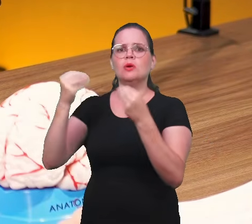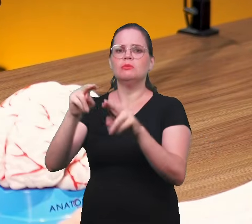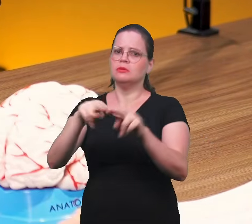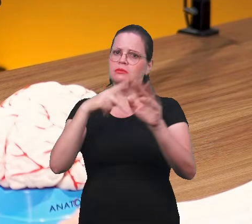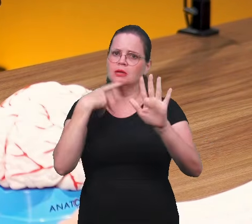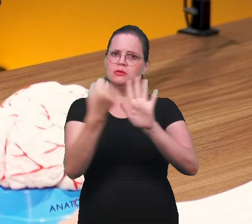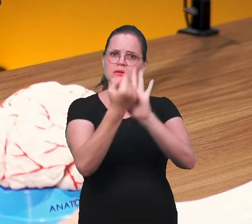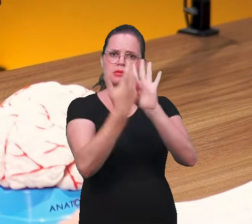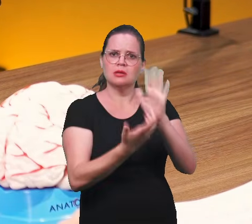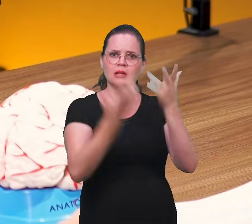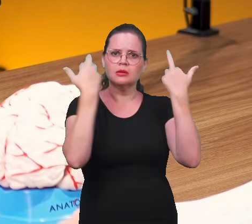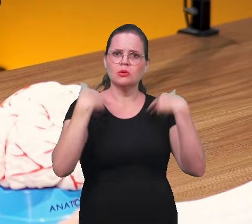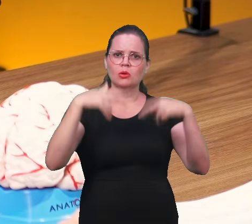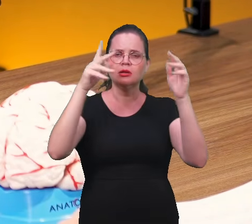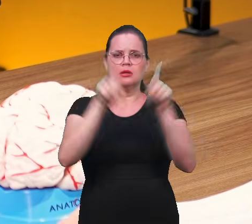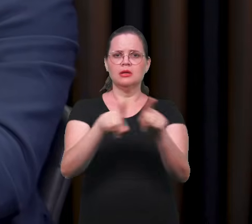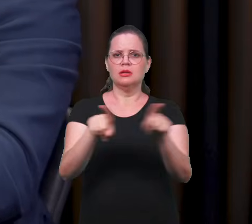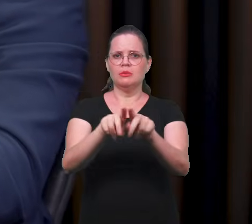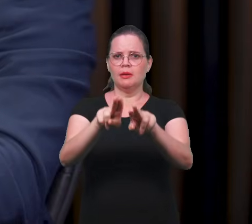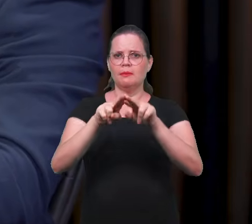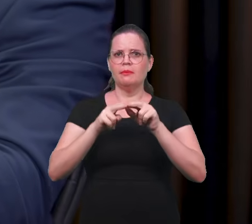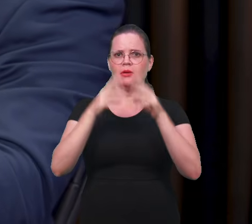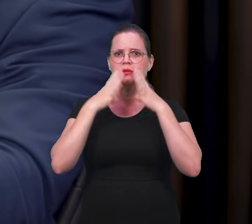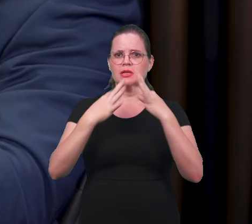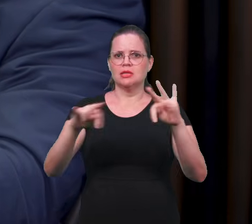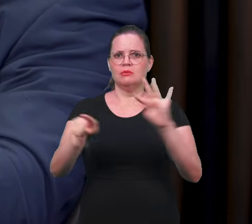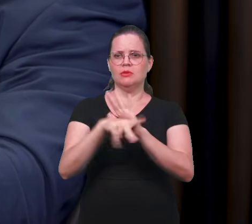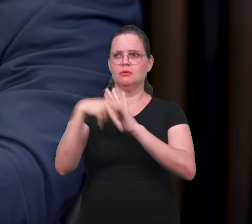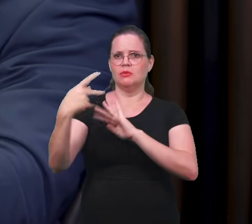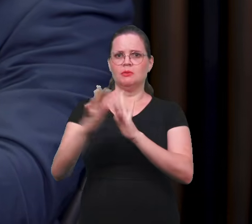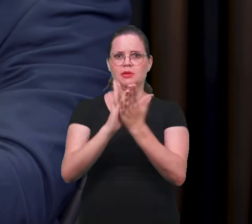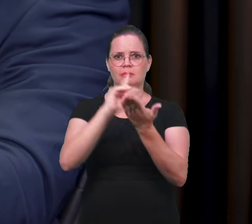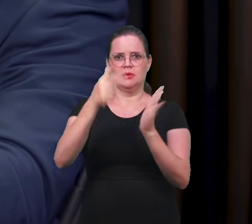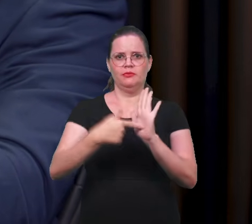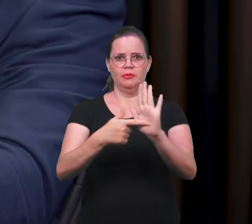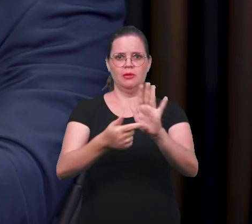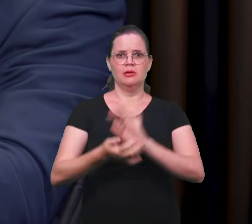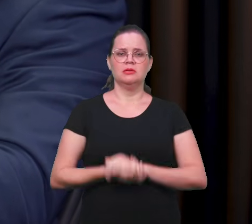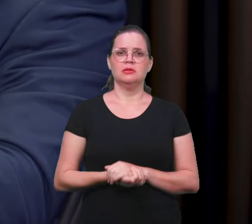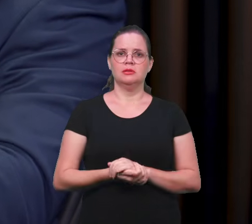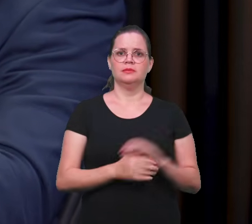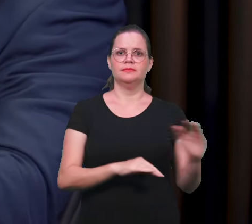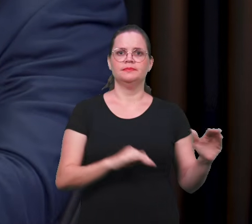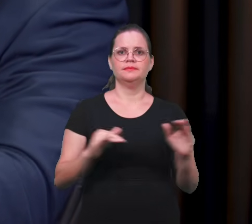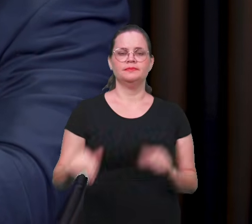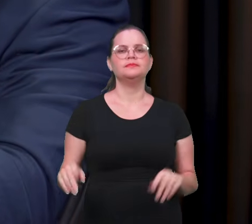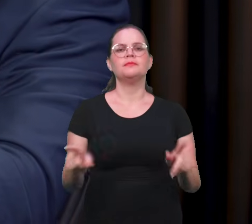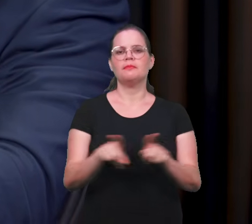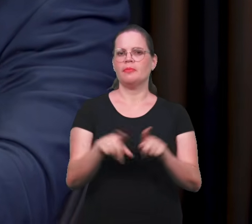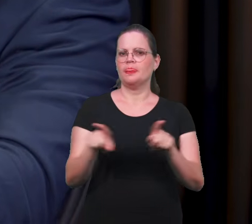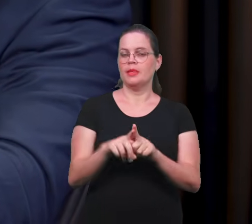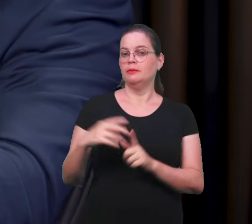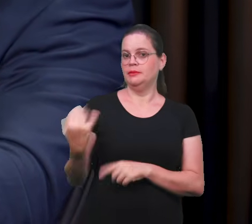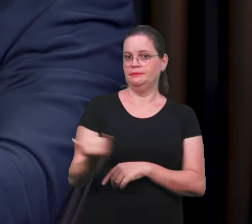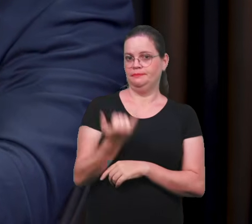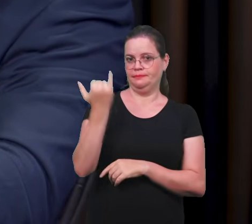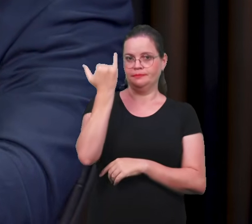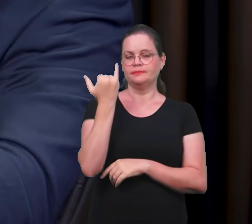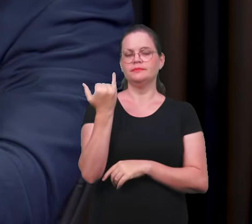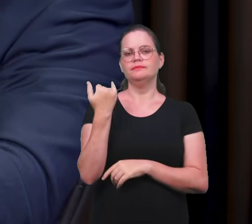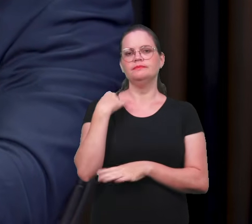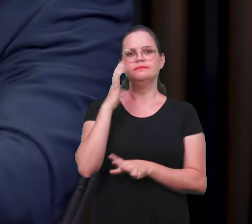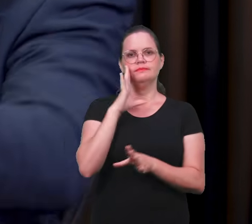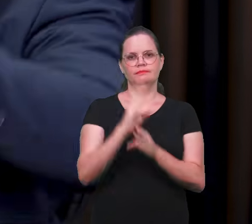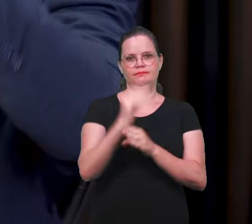pela palavra do seu testemunho. Pastor Fabiano, é tão importante a gente entender a nossa